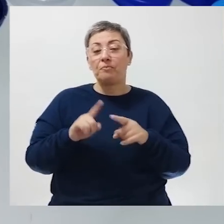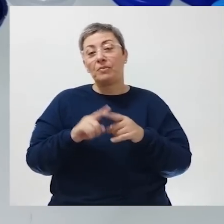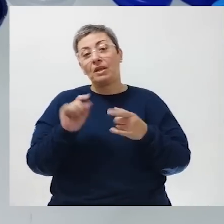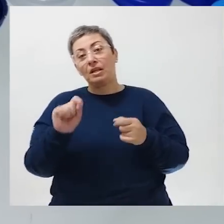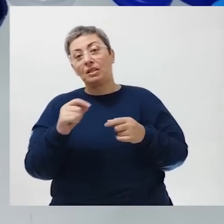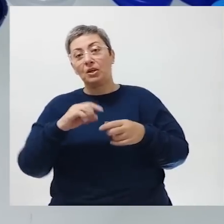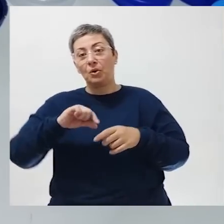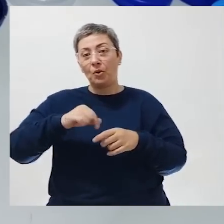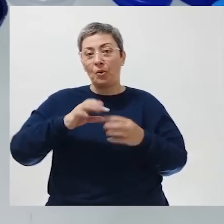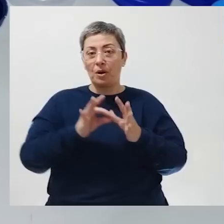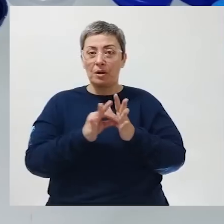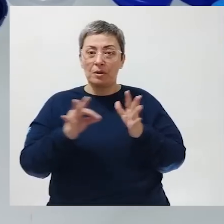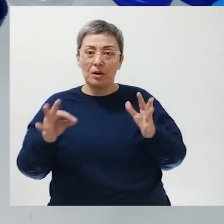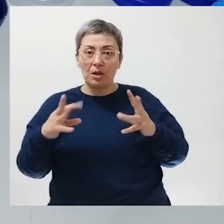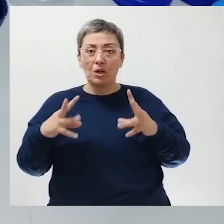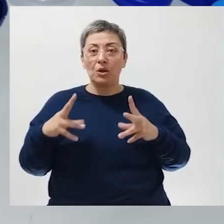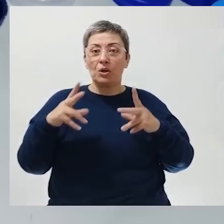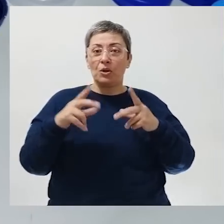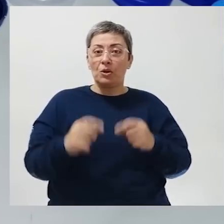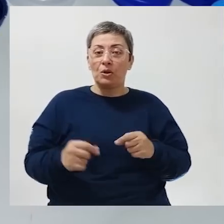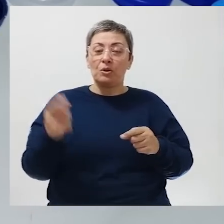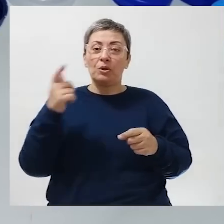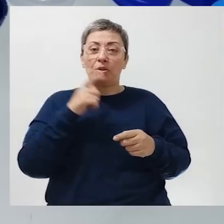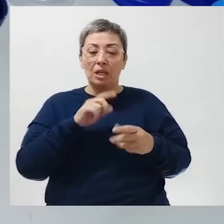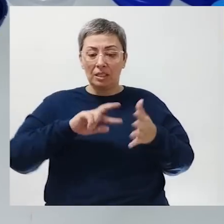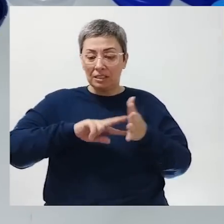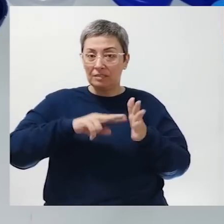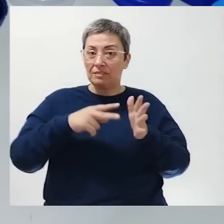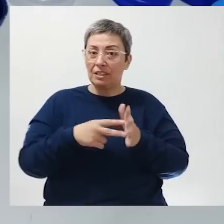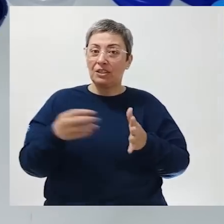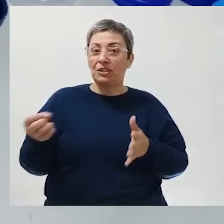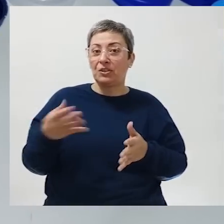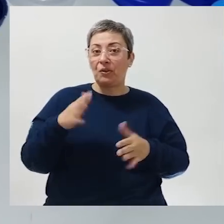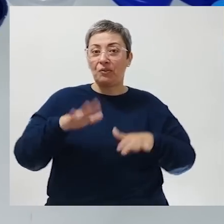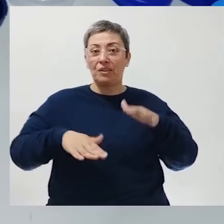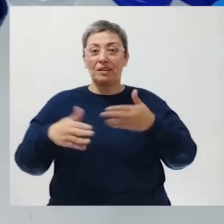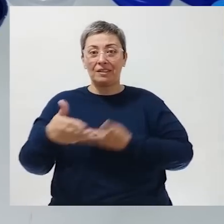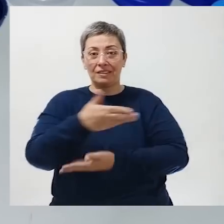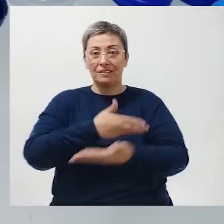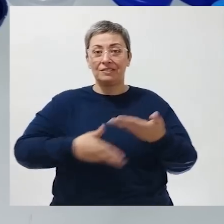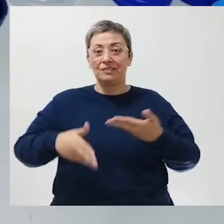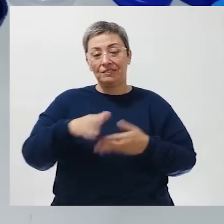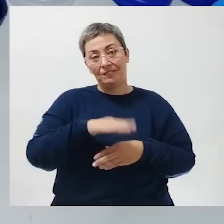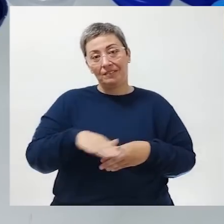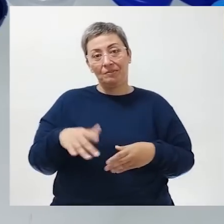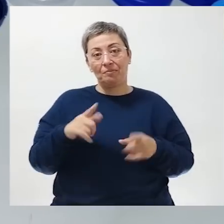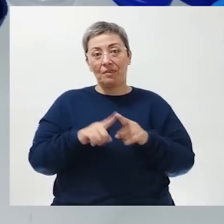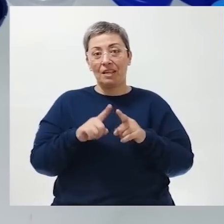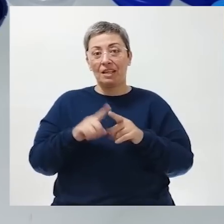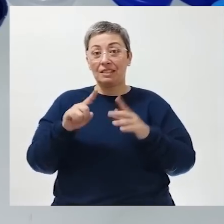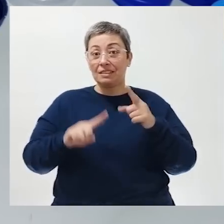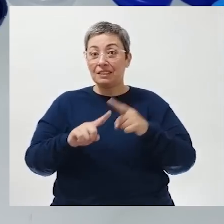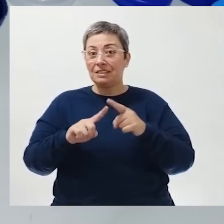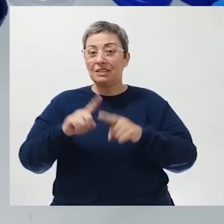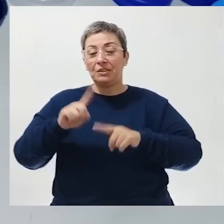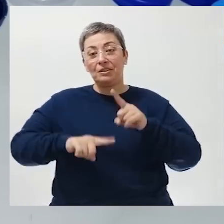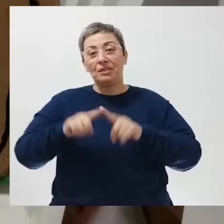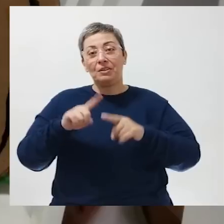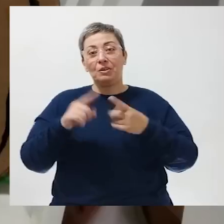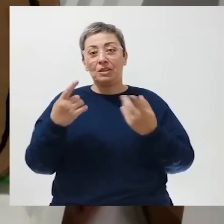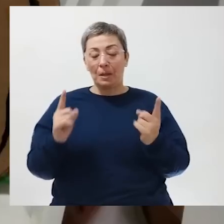rolha, barbante, tudo ganha um novo significado dependendo da interação da criança. Esse tipo de material